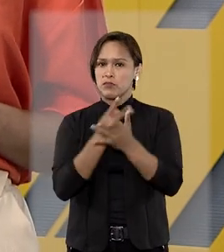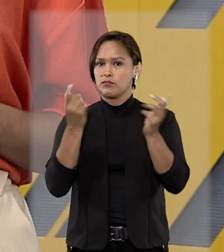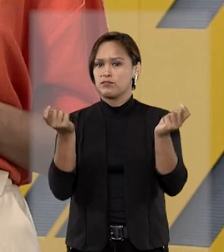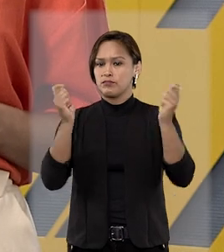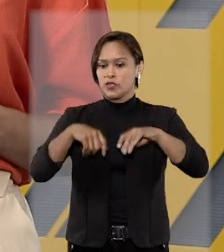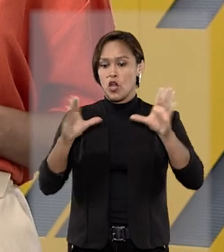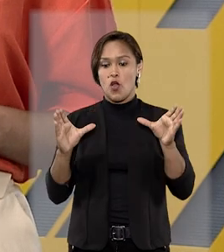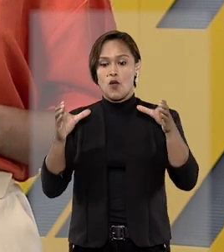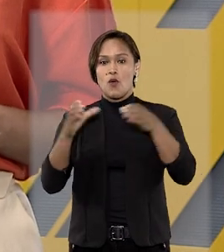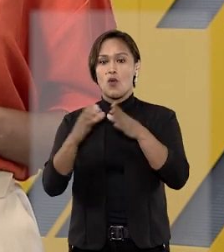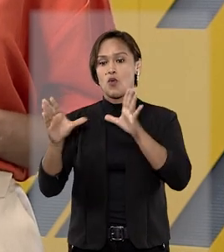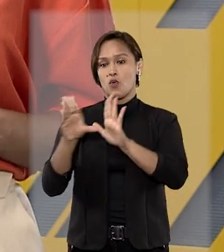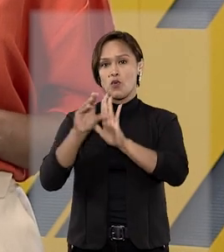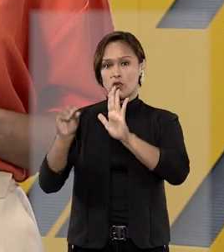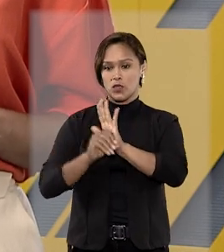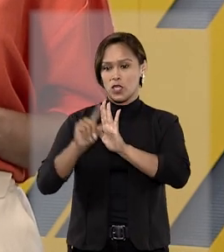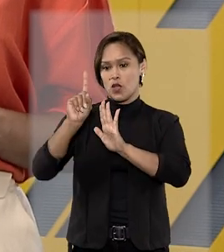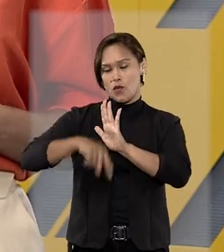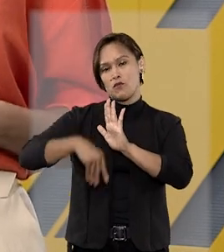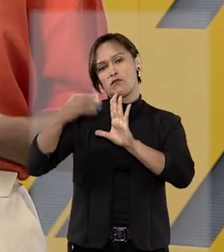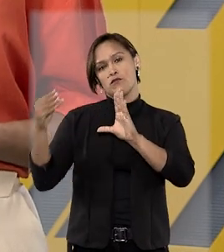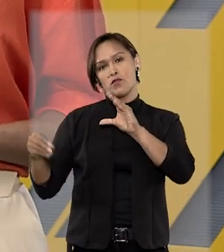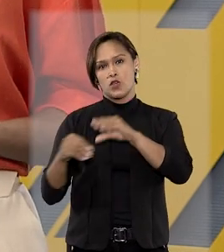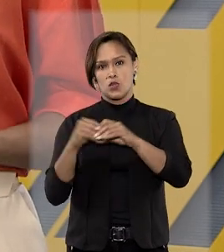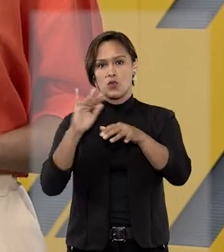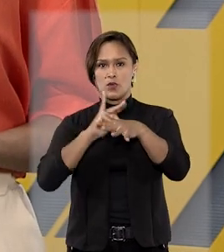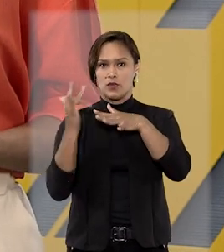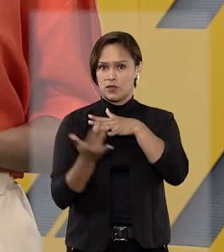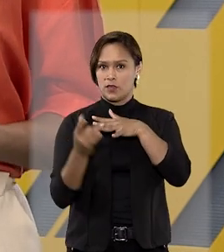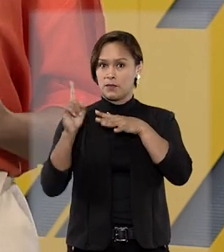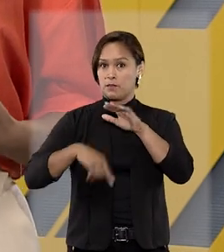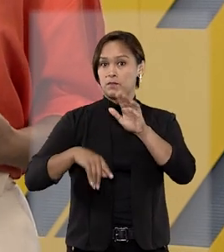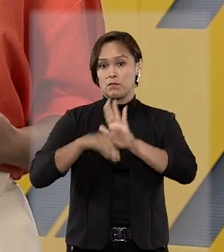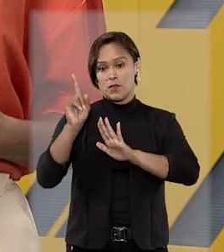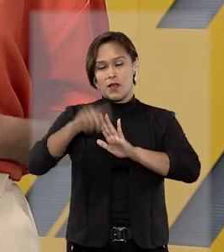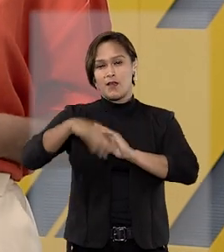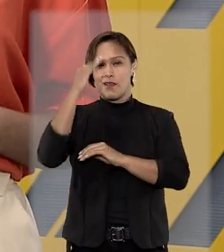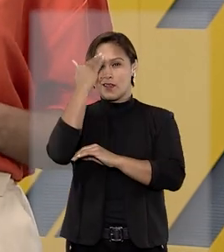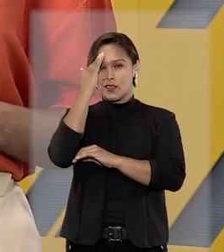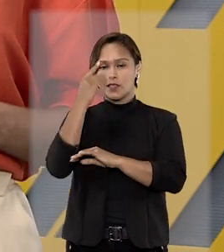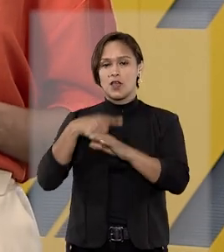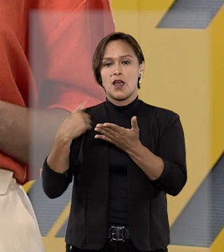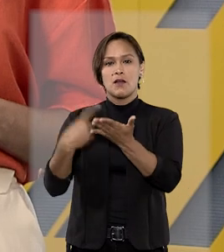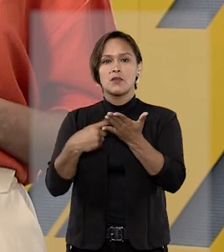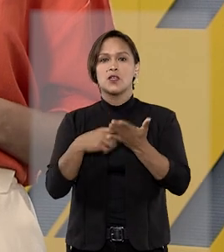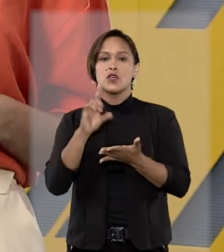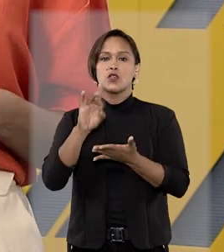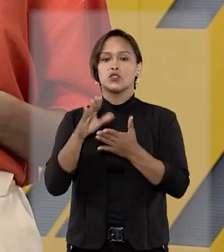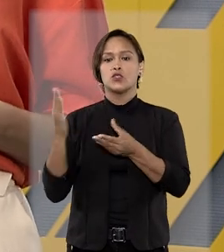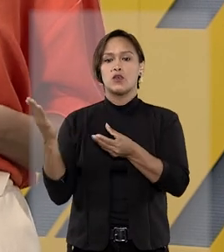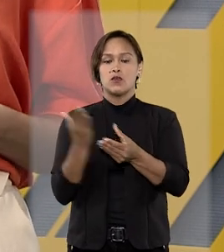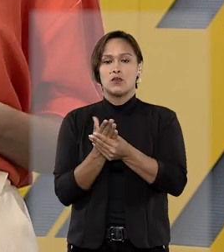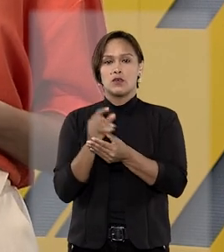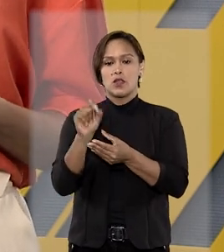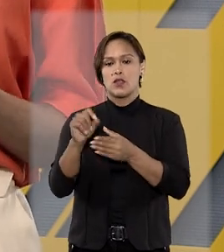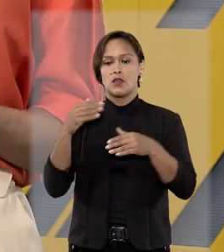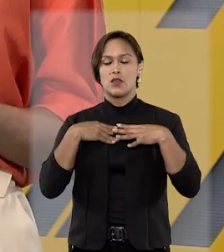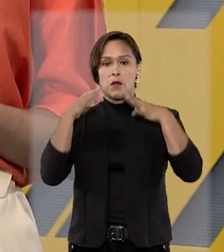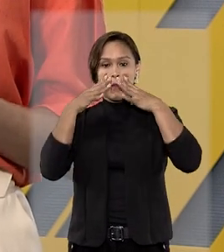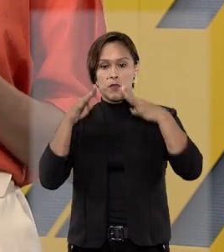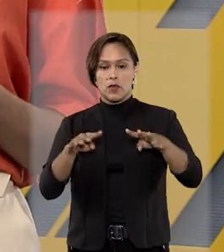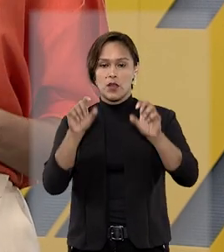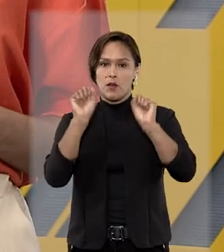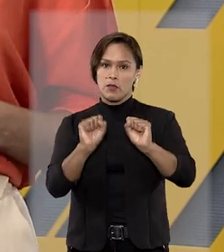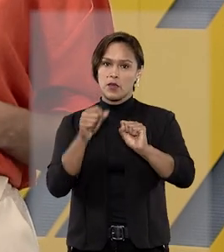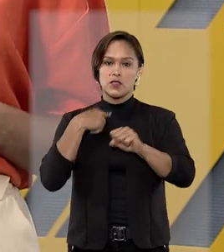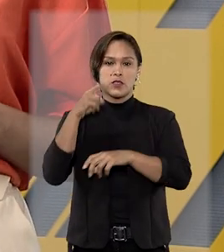se dá no local onde o conteúdo ofensivo foi incluído na rede. Mas esse entendimento se aplica apenas aos casos em que a